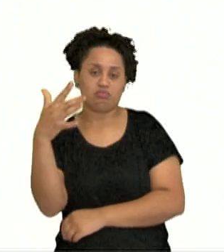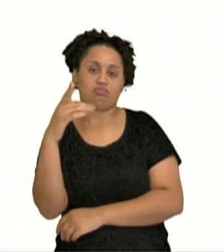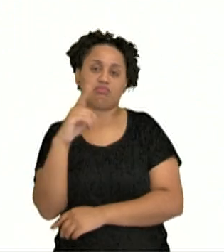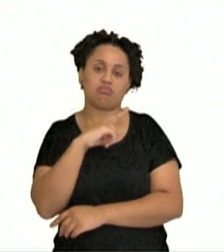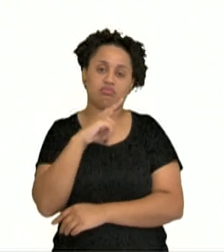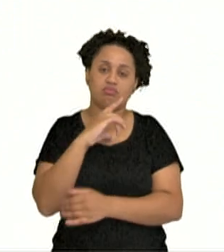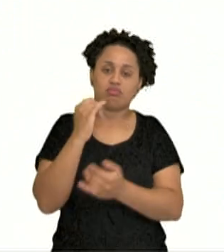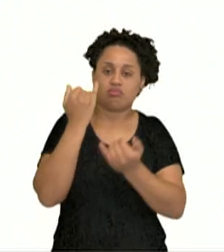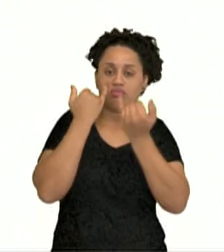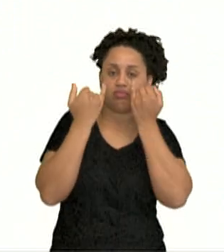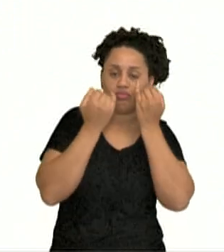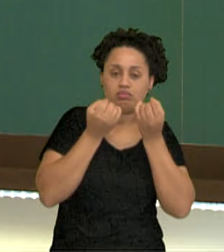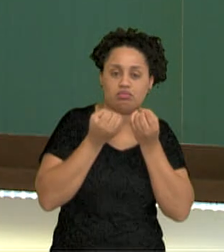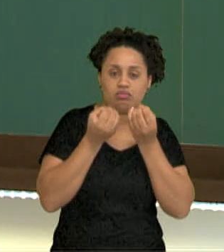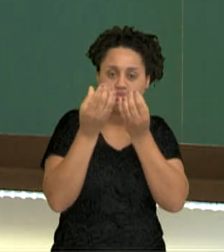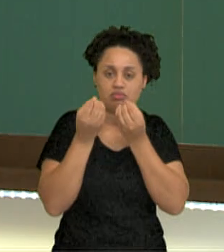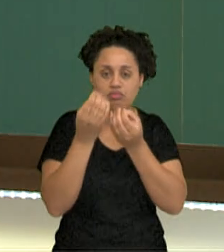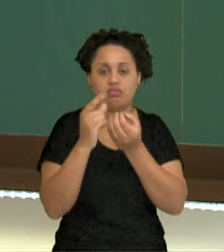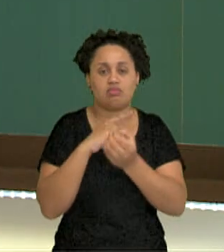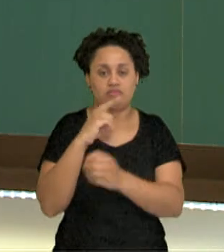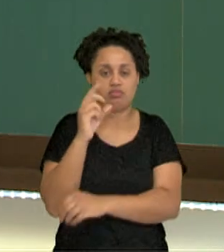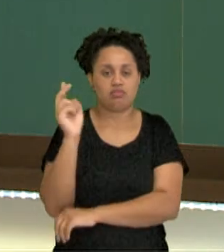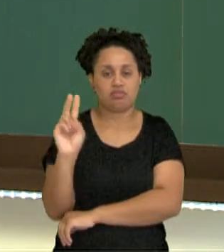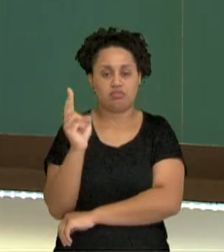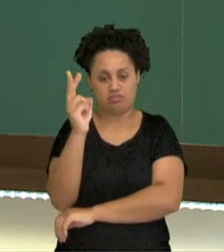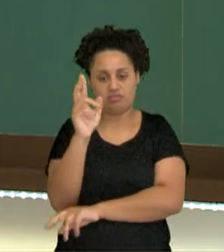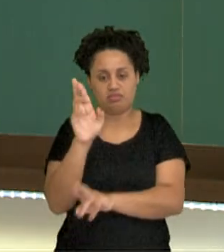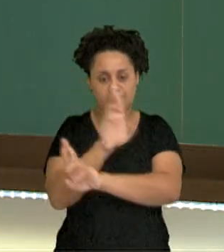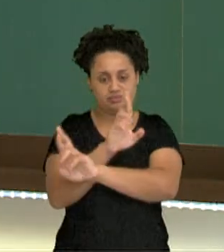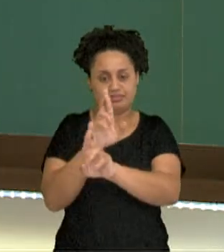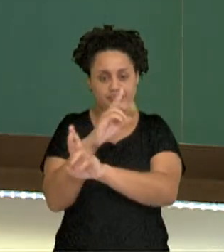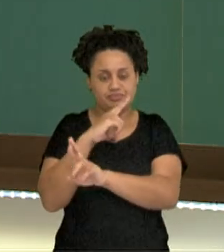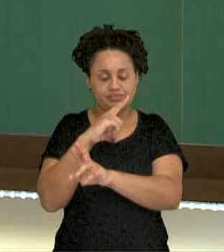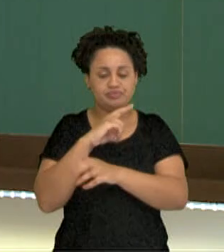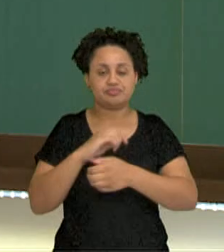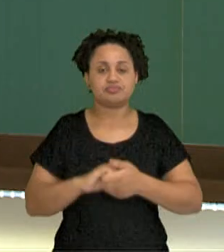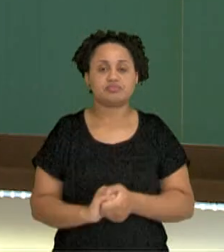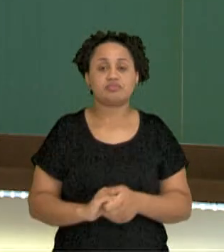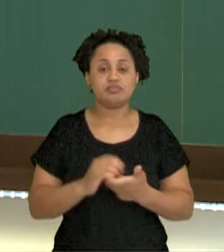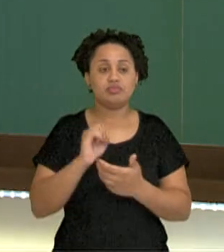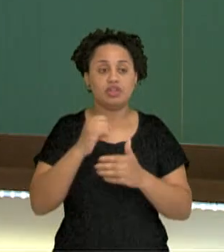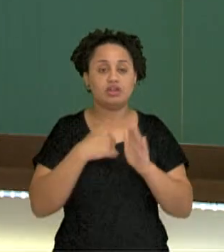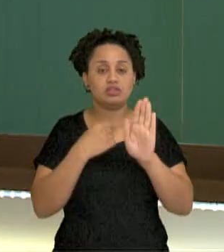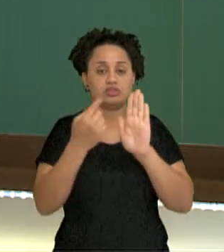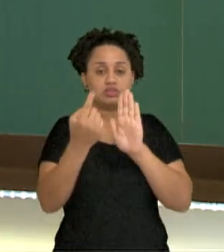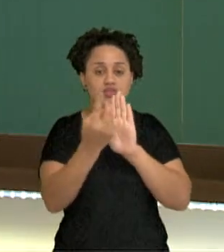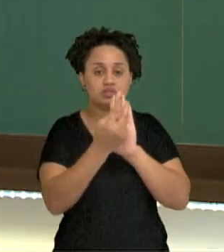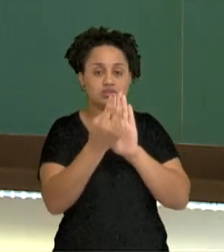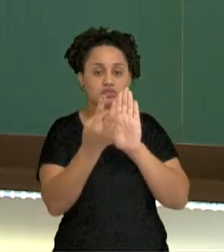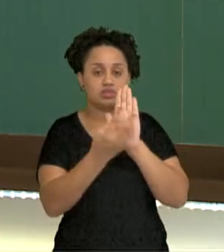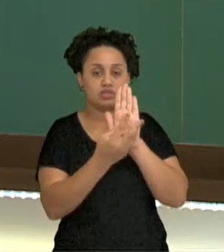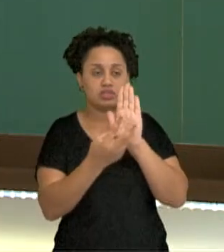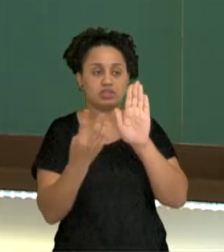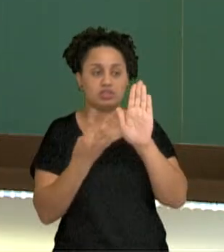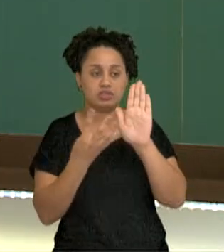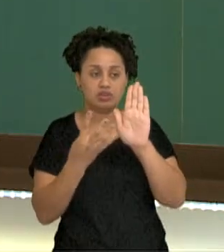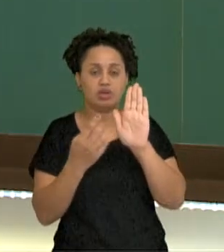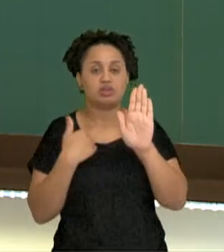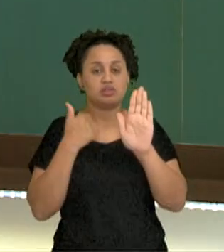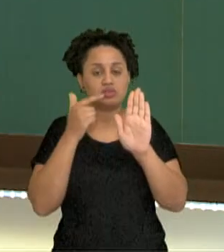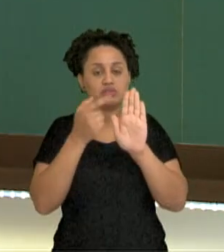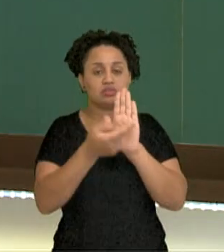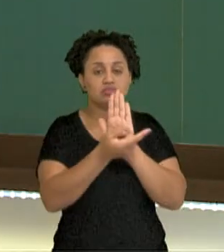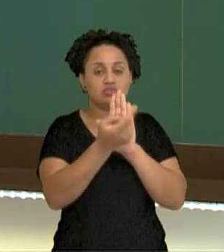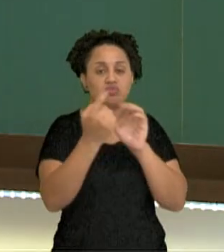todos esses valores dessas relações. Então, se o ângulo estiver no segundo, terceiro ou quarto quadrante, você reduz ele ao